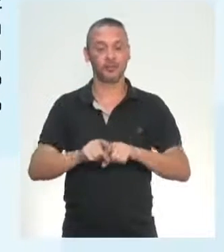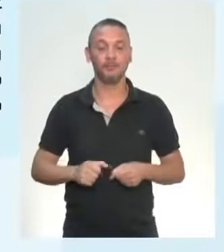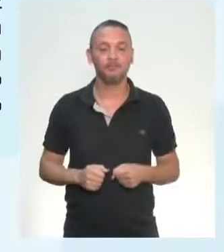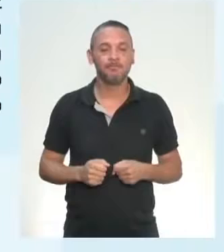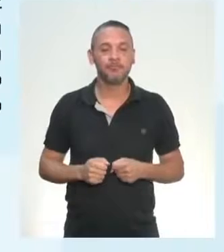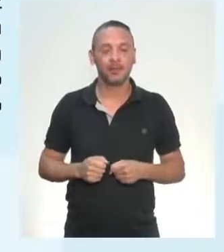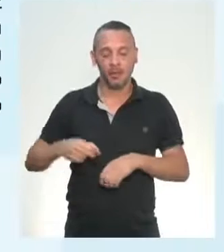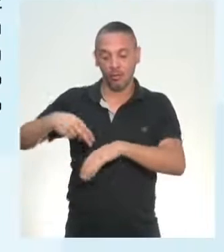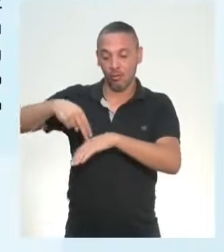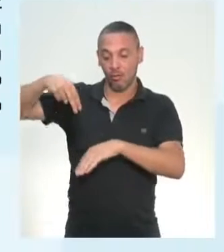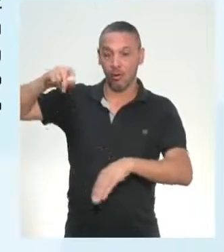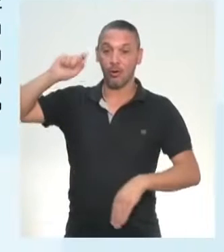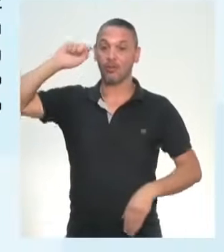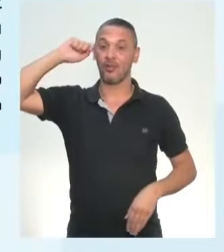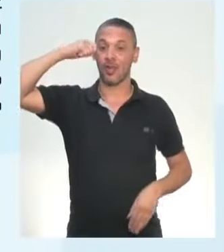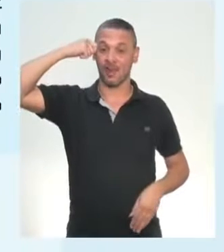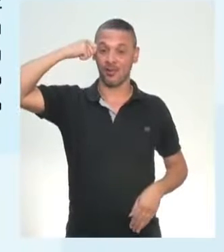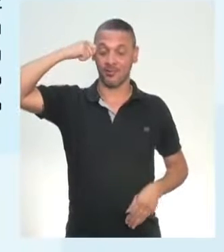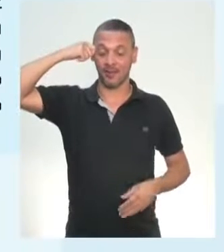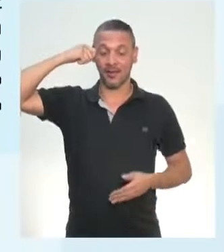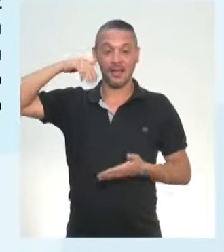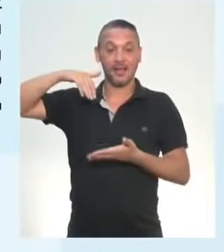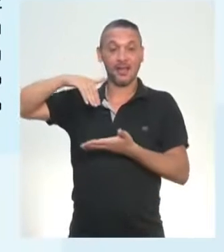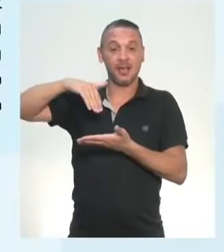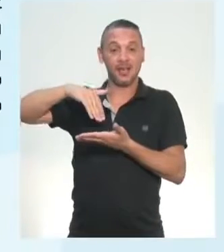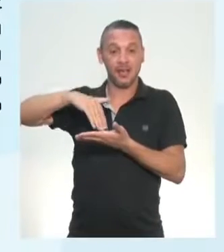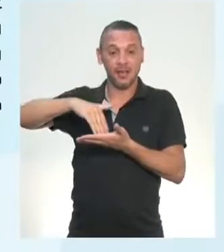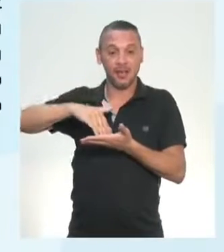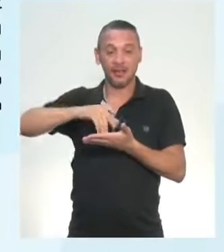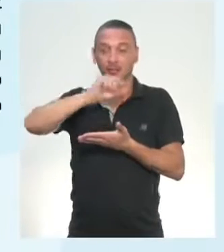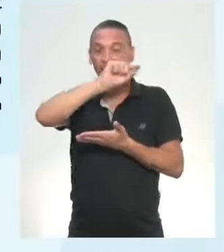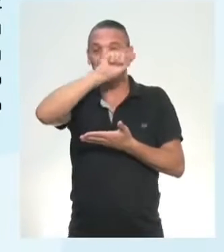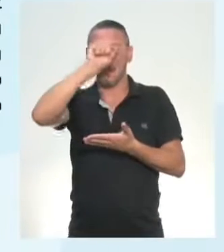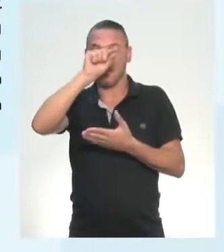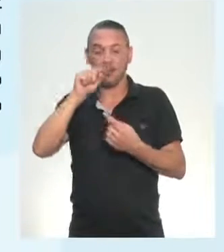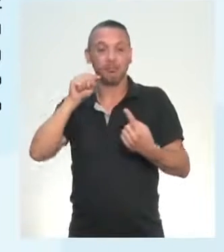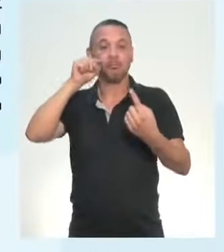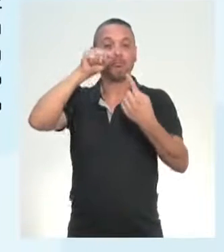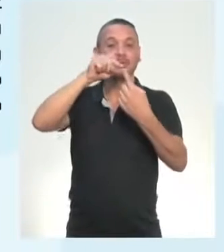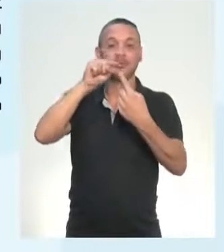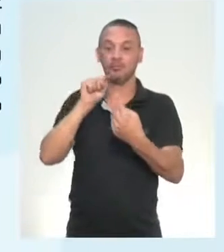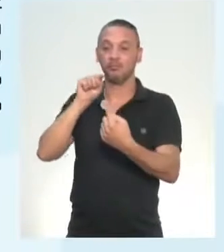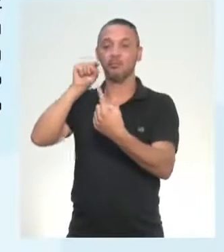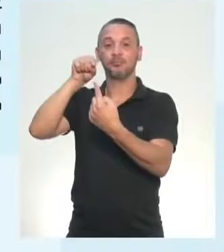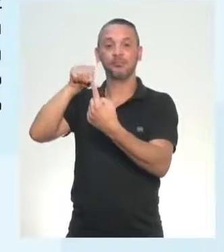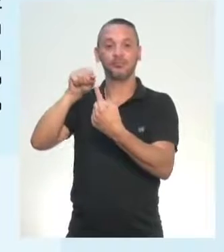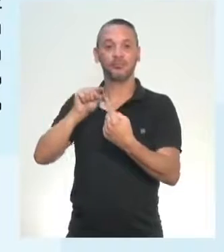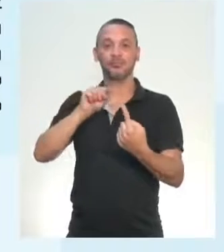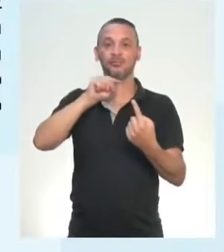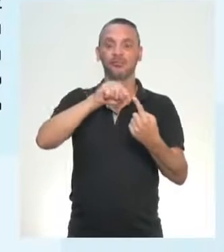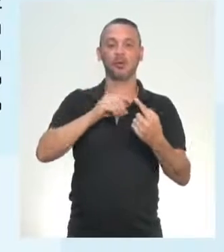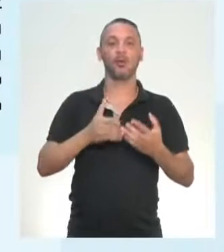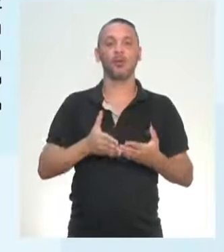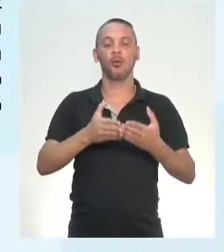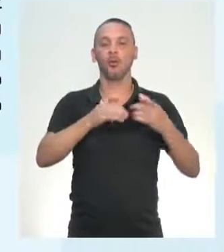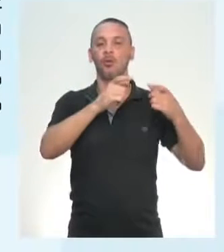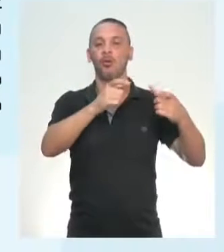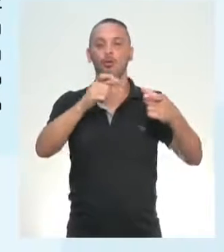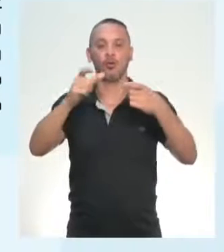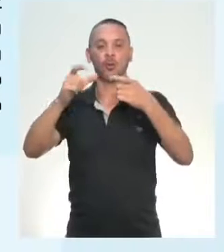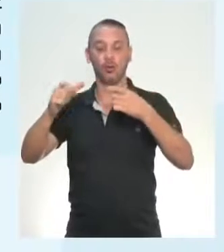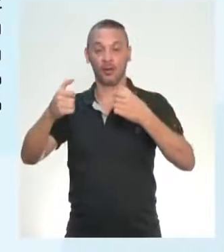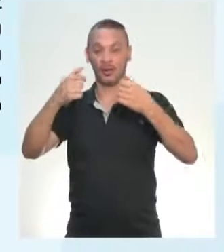do norte da África, nós vamos ter aí esses pontos de ligação, de entrepostos, lugares onde